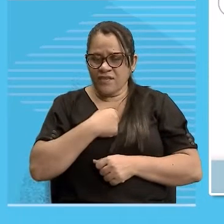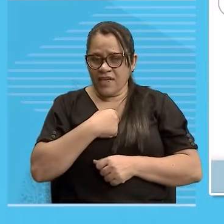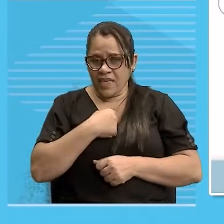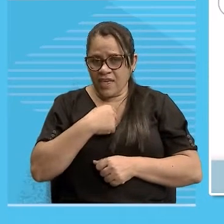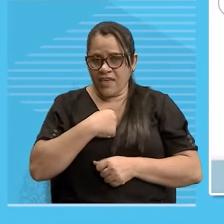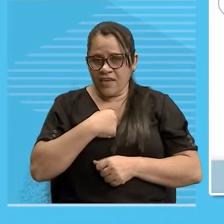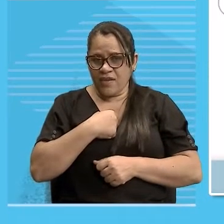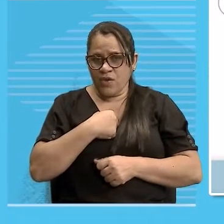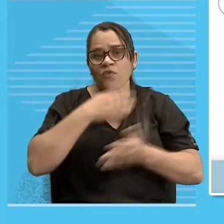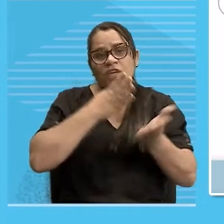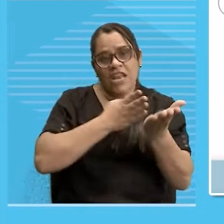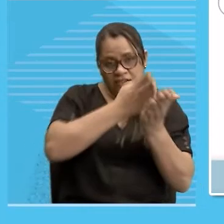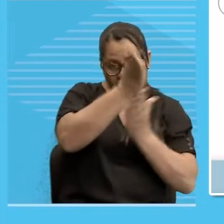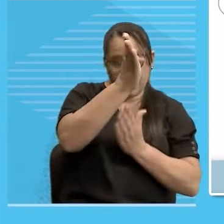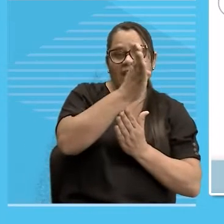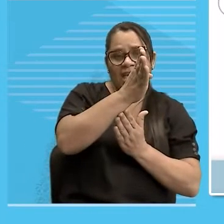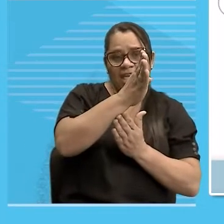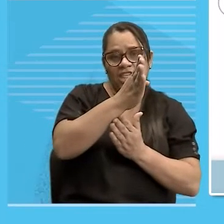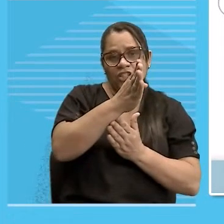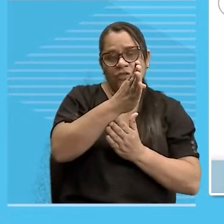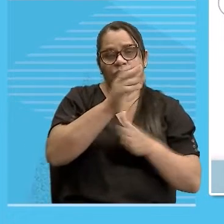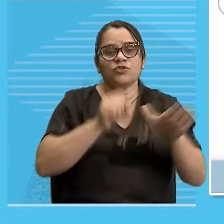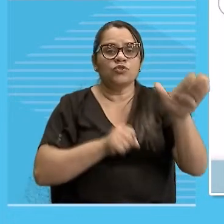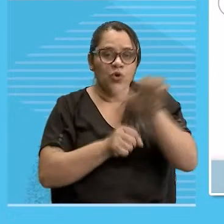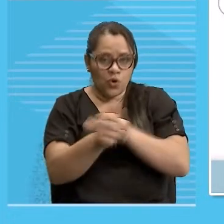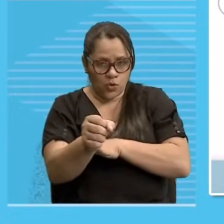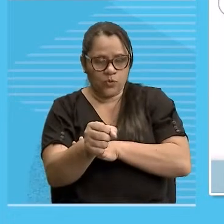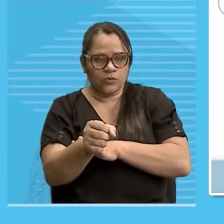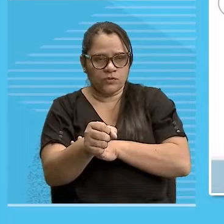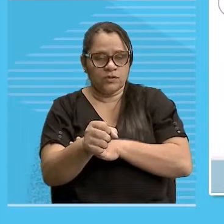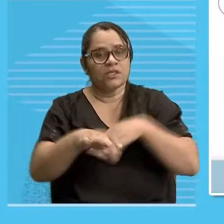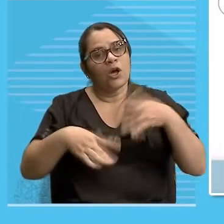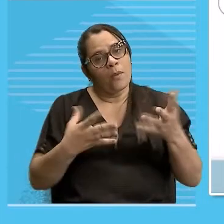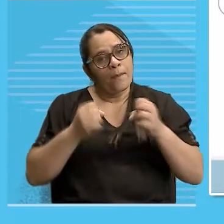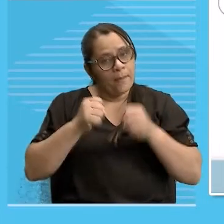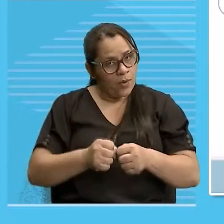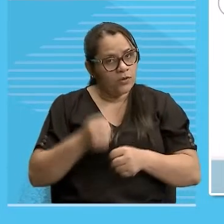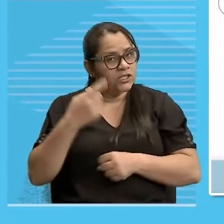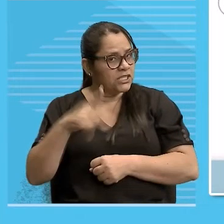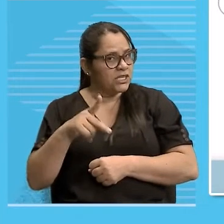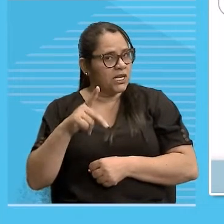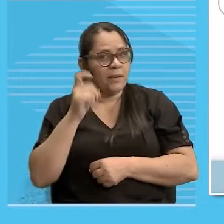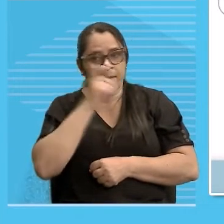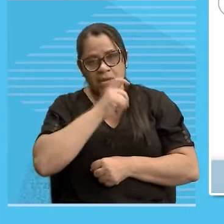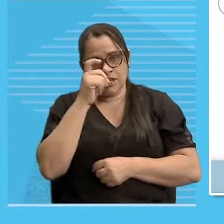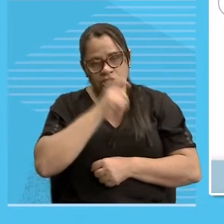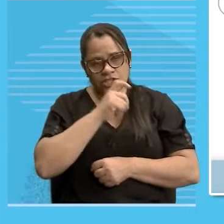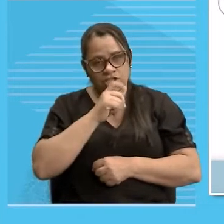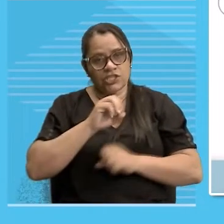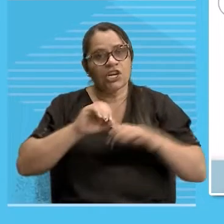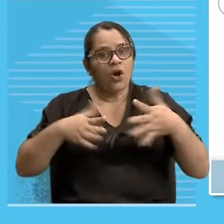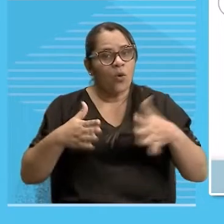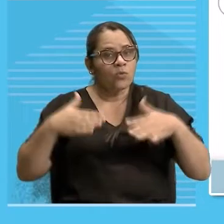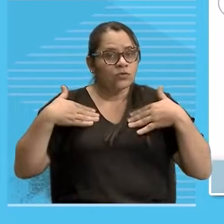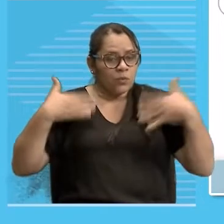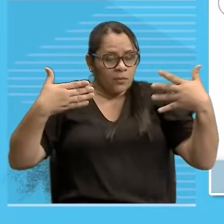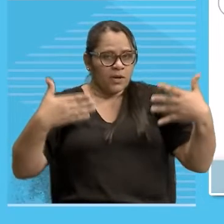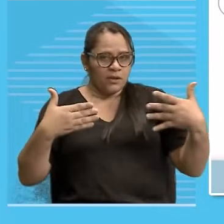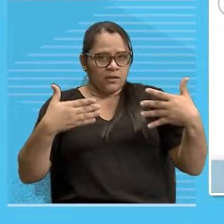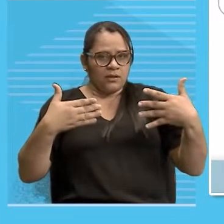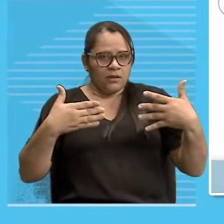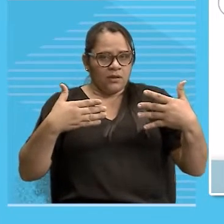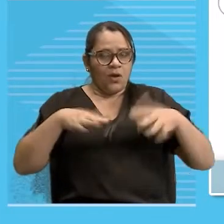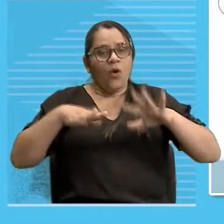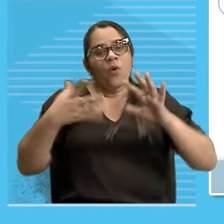concurso tal e tal e tal? A pessoa, mentira. Pode ser, né? Surpresa, espanto, pode ser também